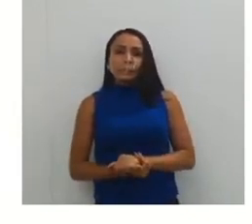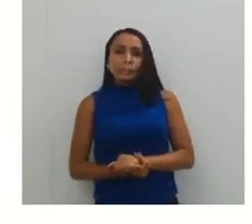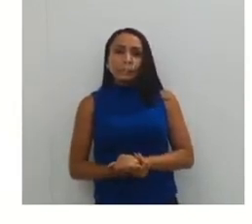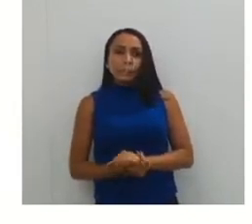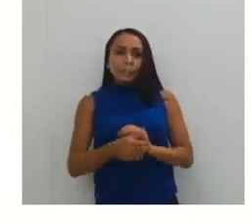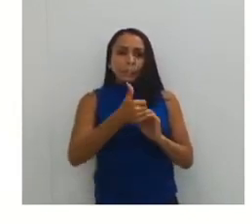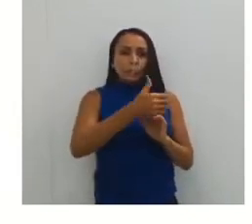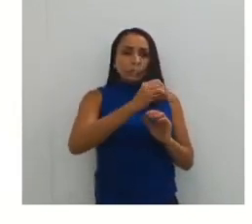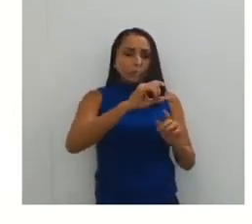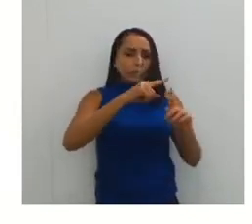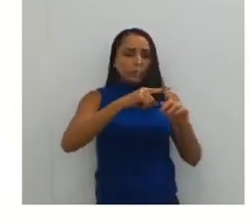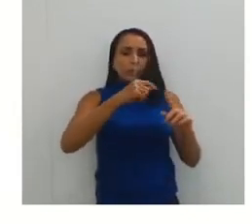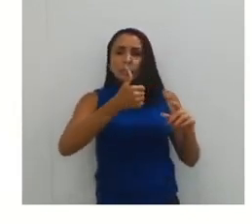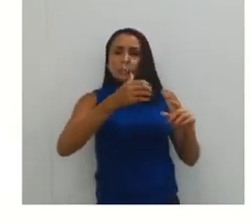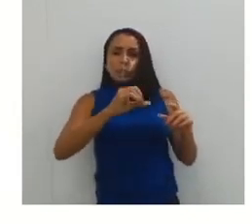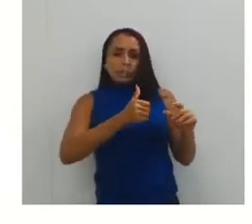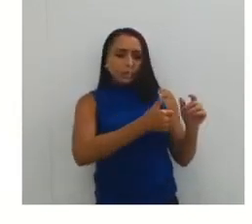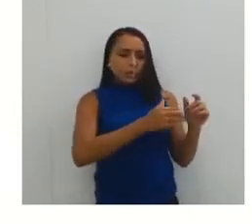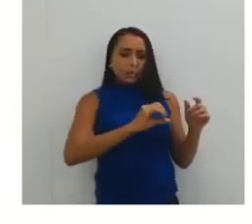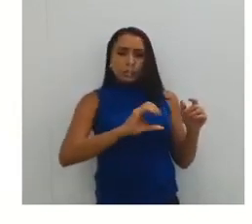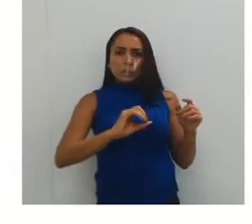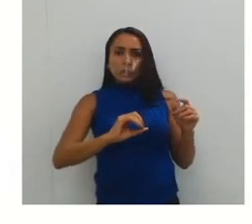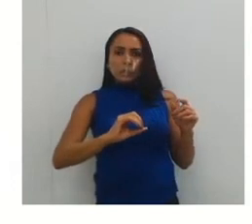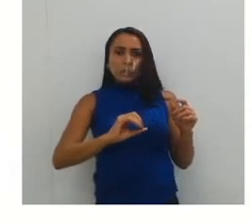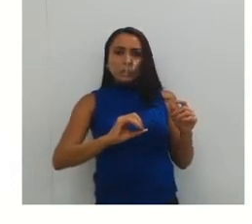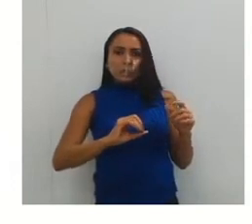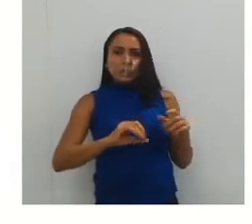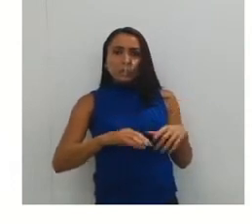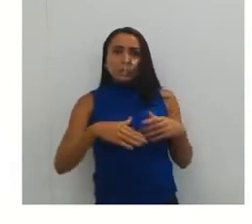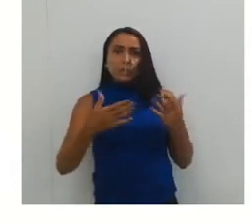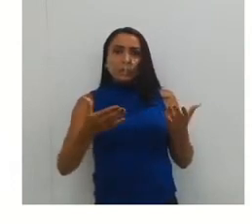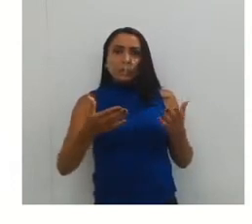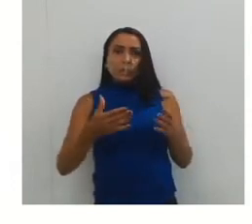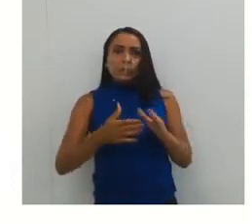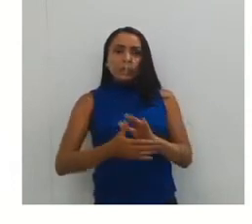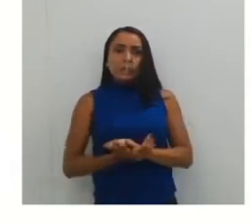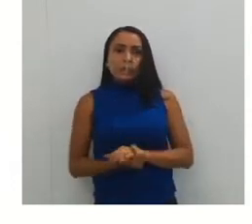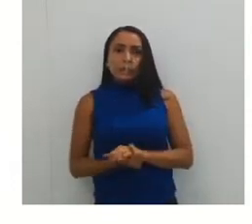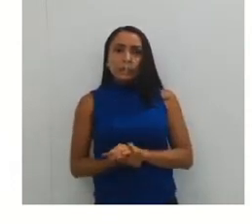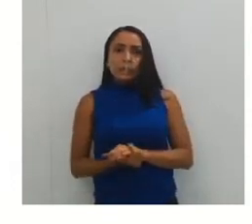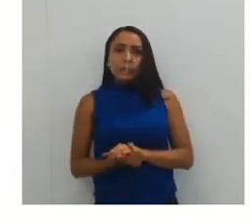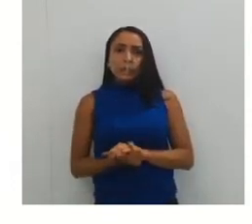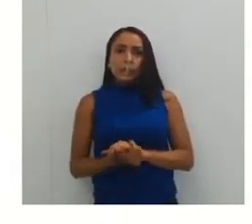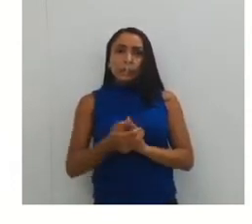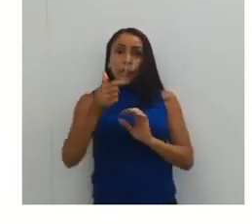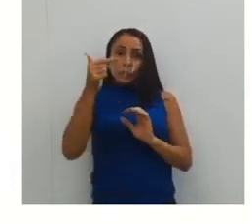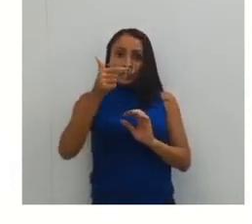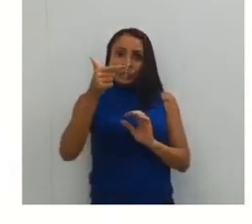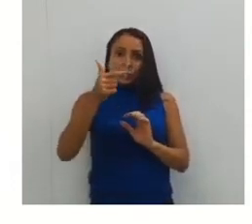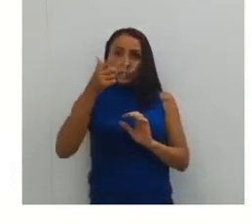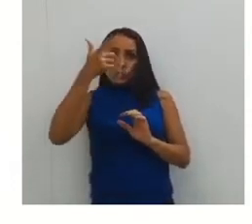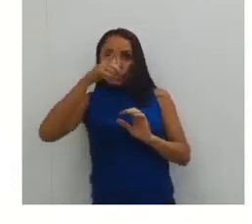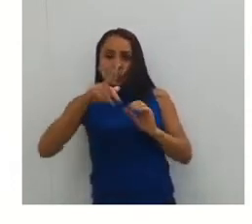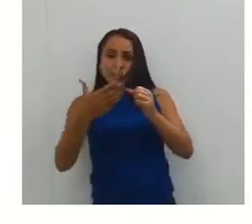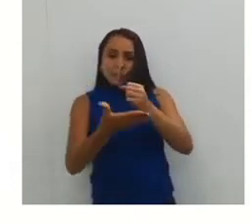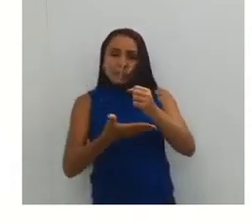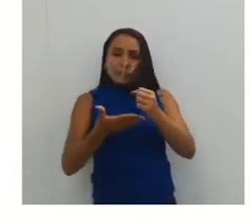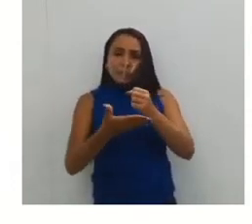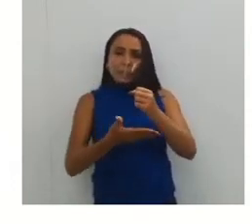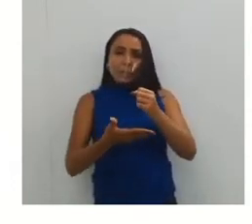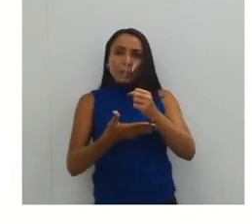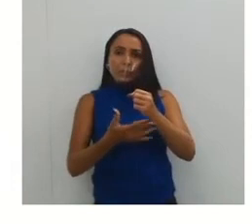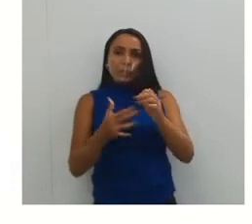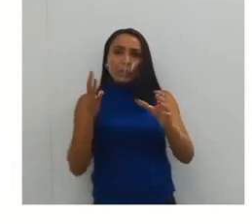vezes 10 é 100, e a vezes a, potência, fica a ao quadrado. Repete a base e soma os